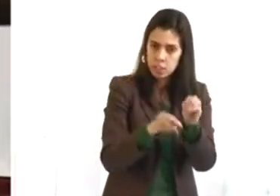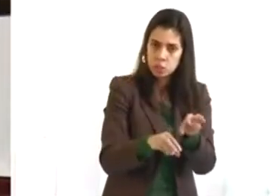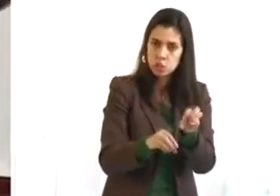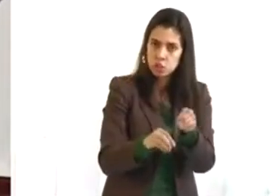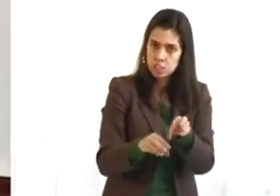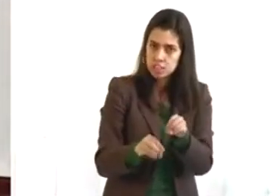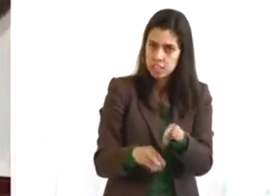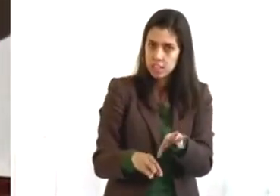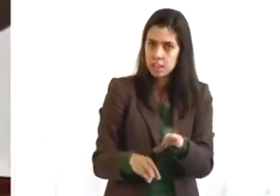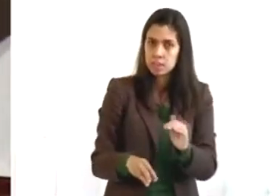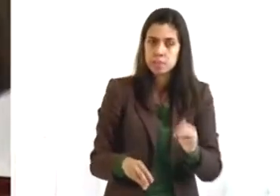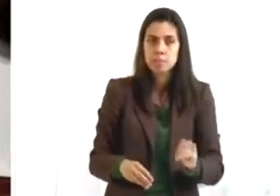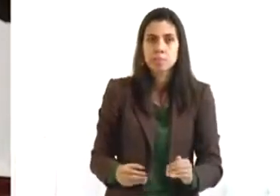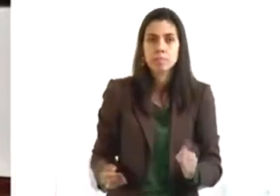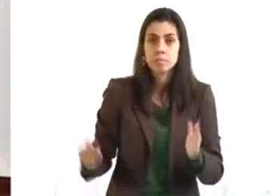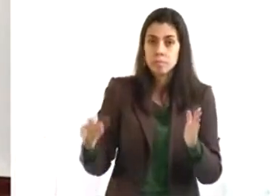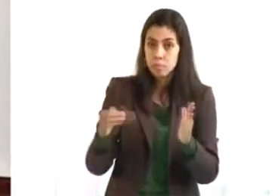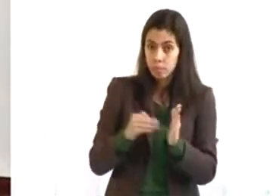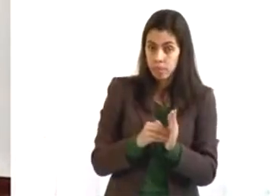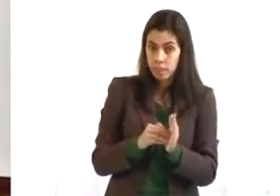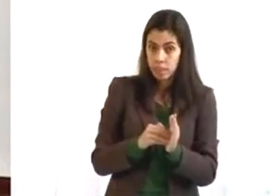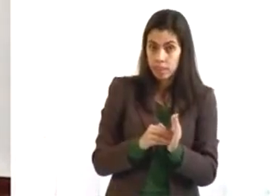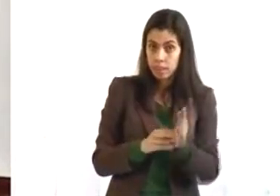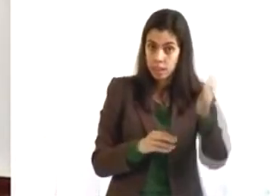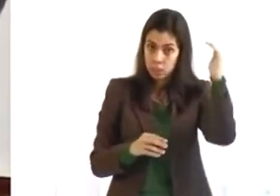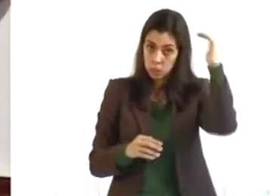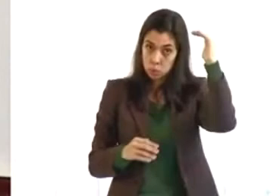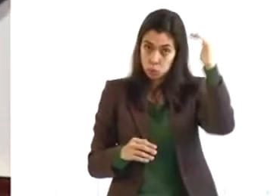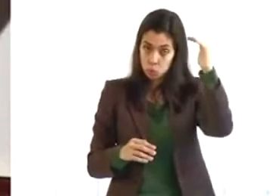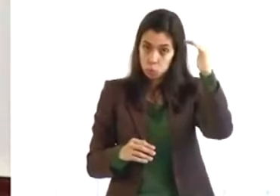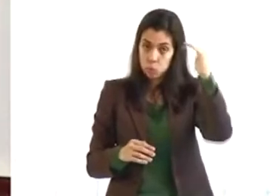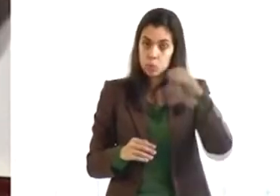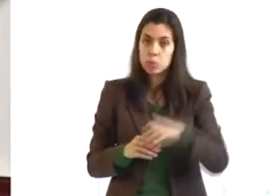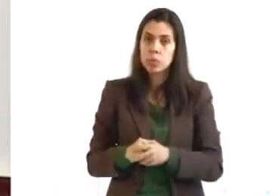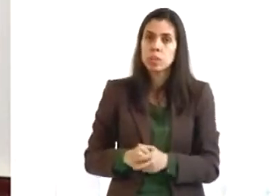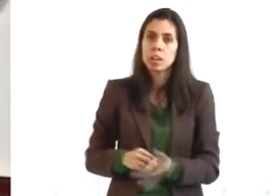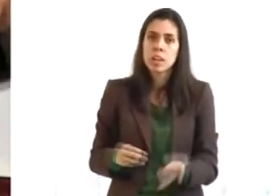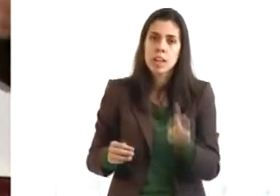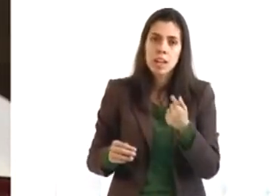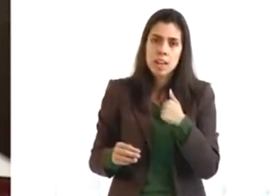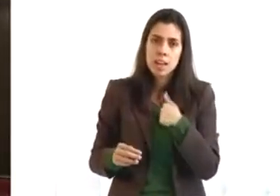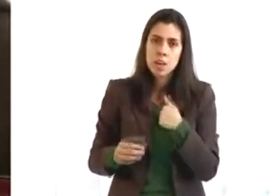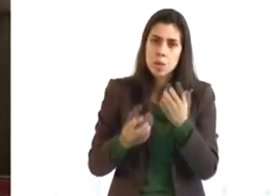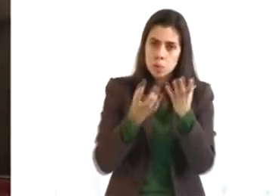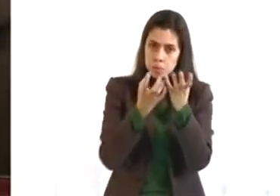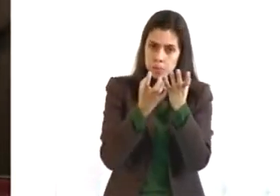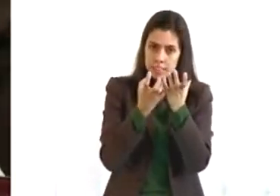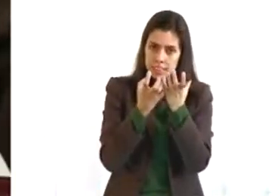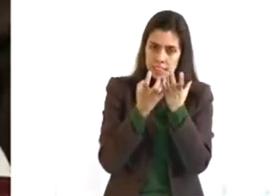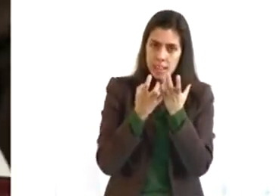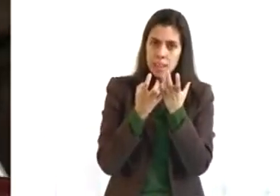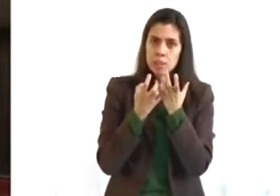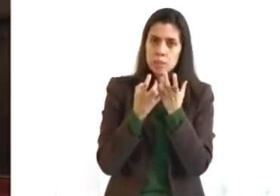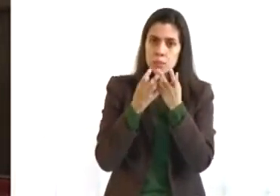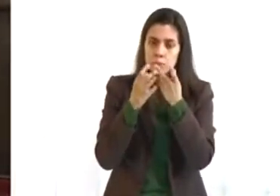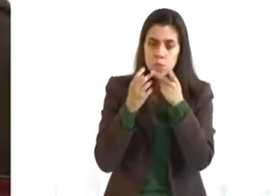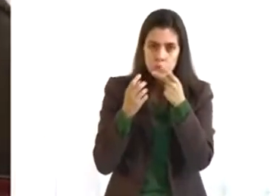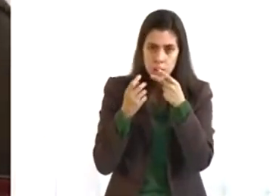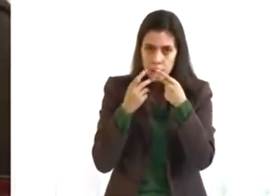quando ela atingir a idade da razão, aquela criança também diga: eu quero dizer quem é Jesus na minha vida, eu vou professar minha